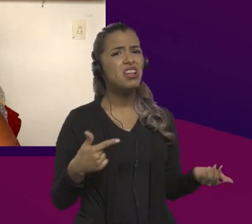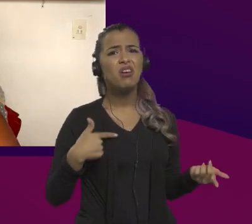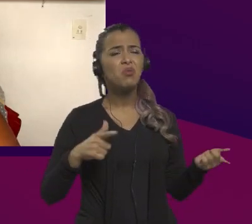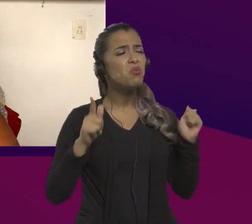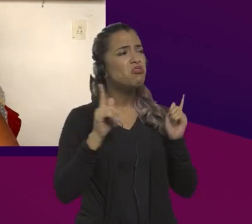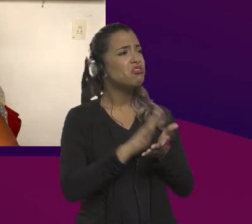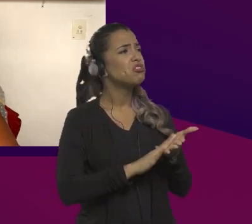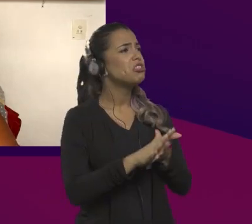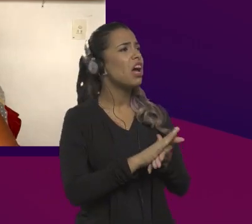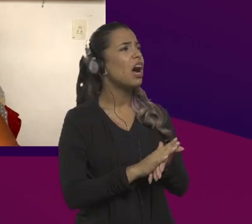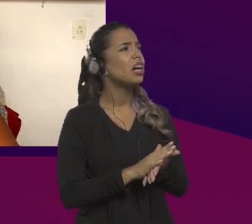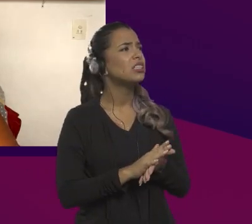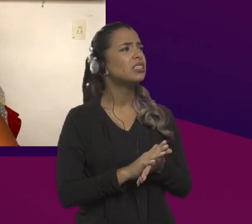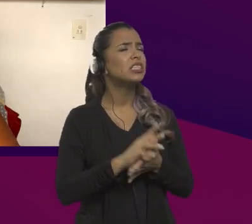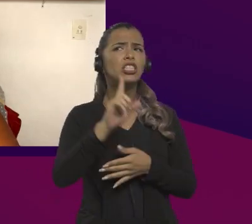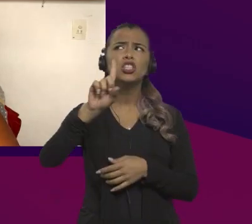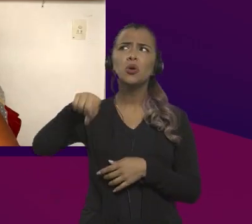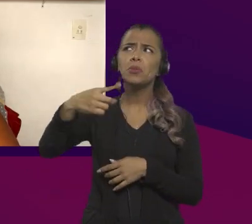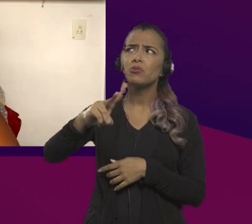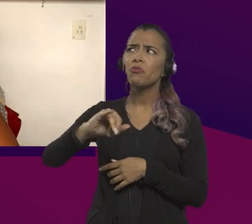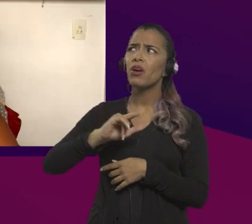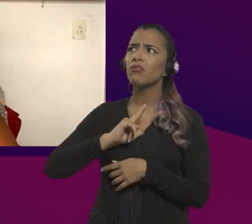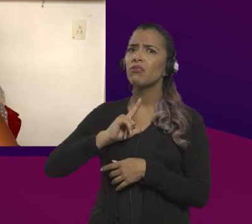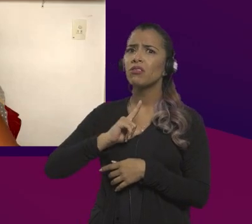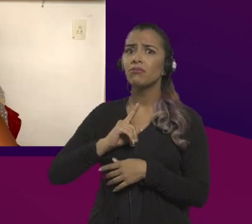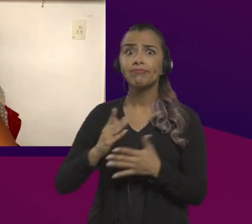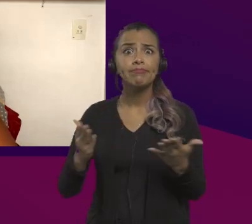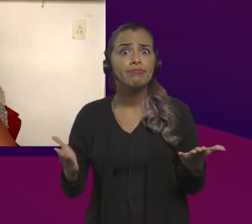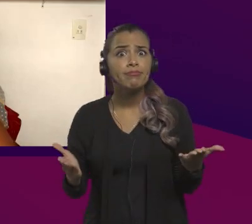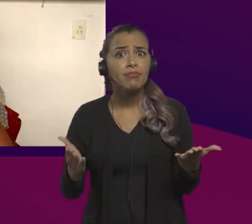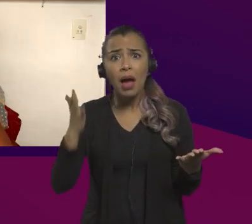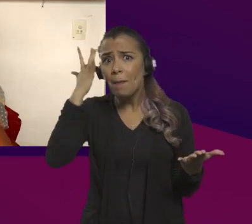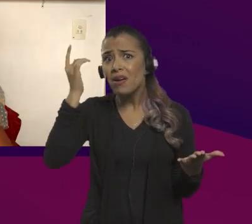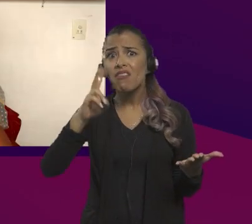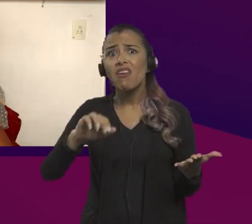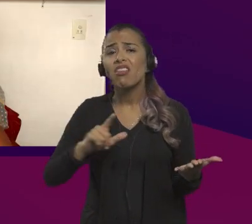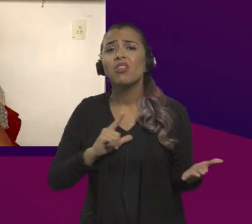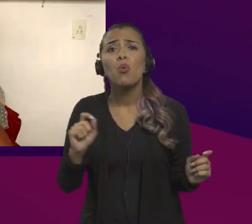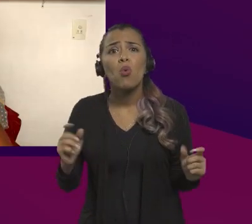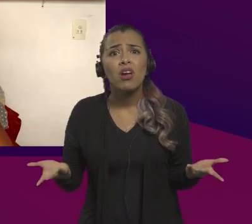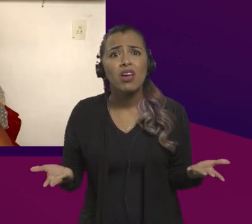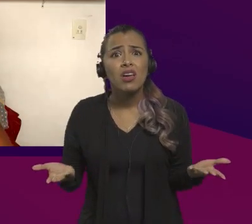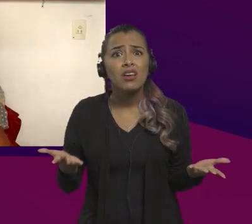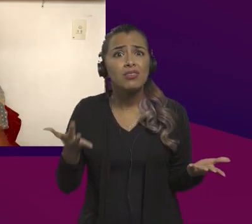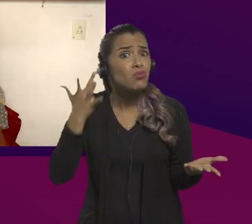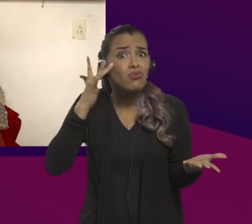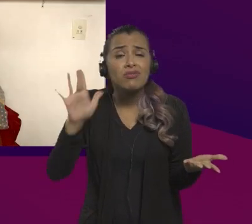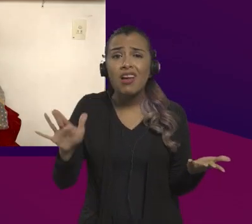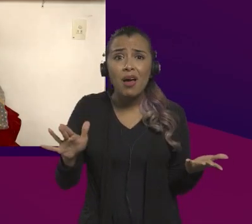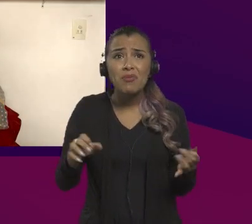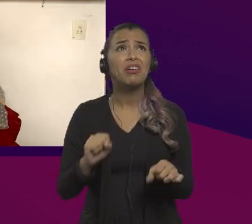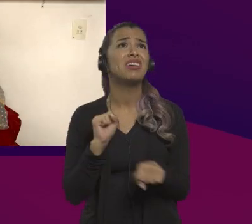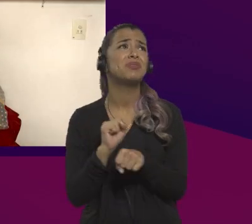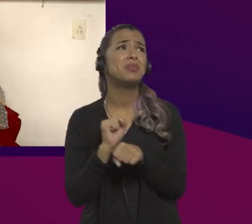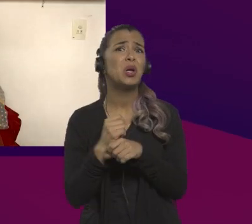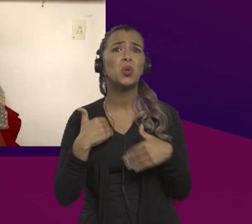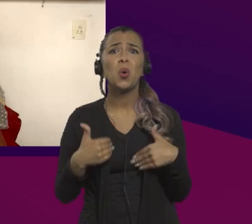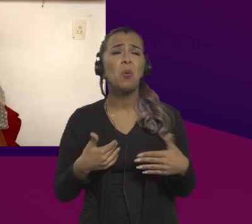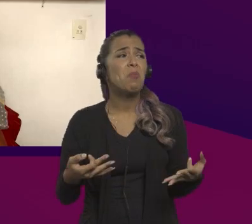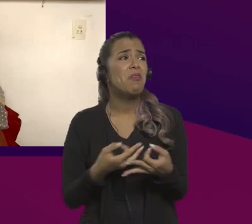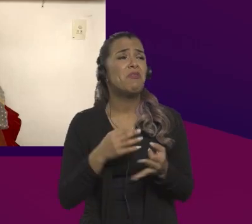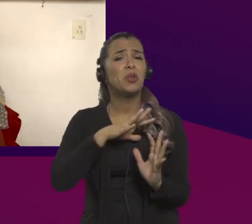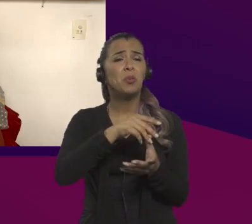nível? Sim. Então, assim, vive agora. A gente não sabe o que vai ser o amanhã. Vamos viver agora. Não fica esperando o mundo perfeito, o corpo perfeito. Ele nunca vai chegar,